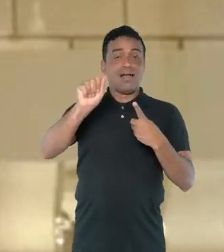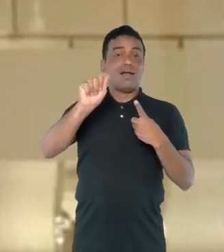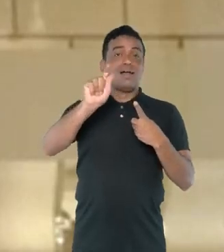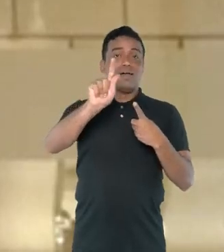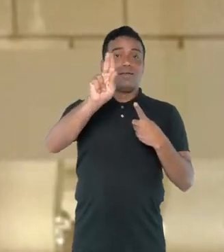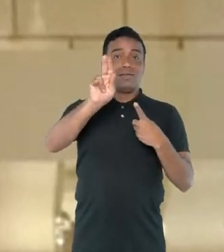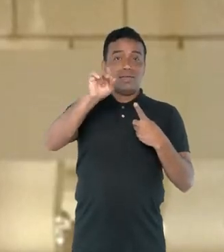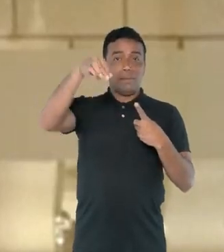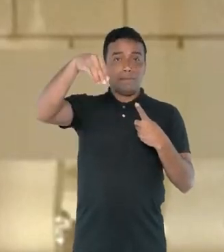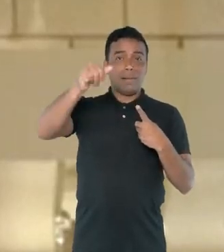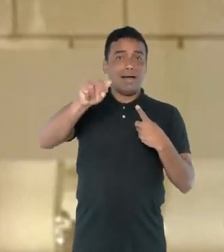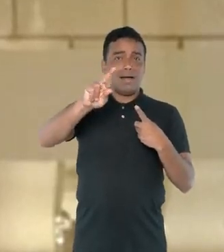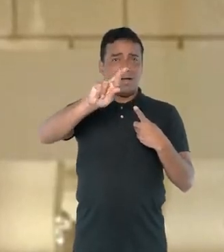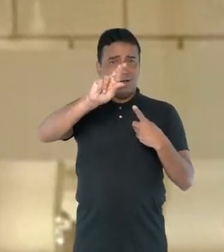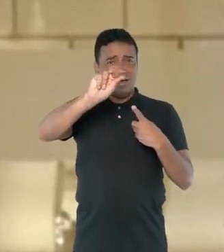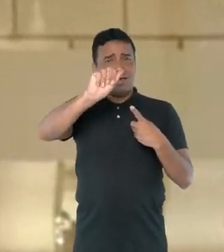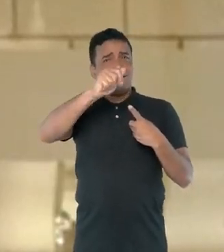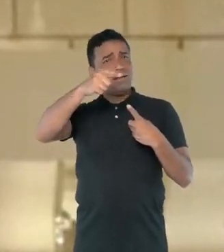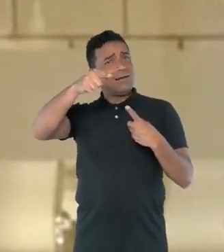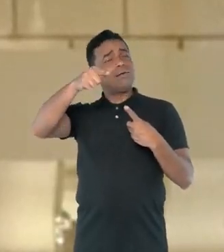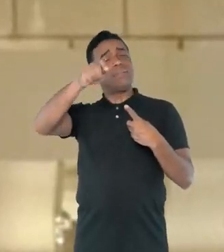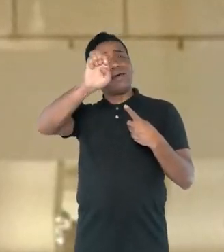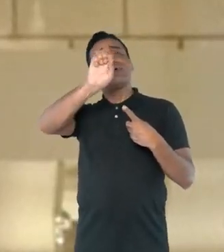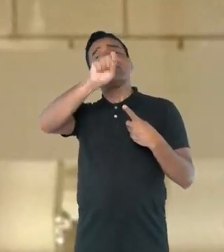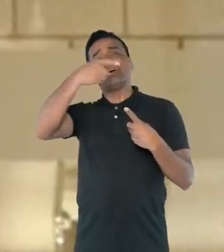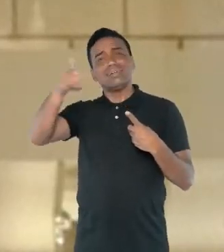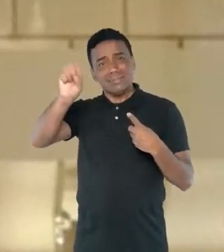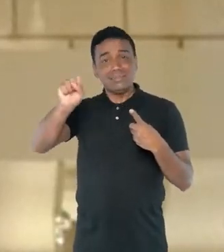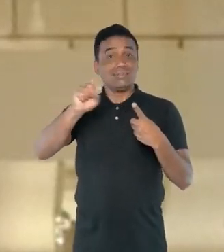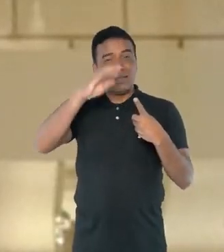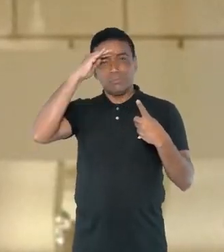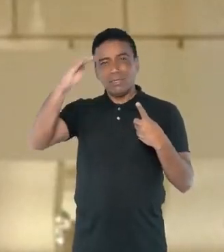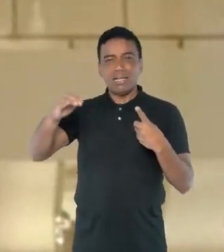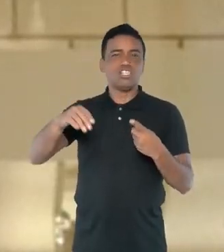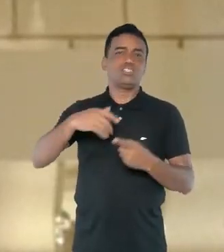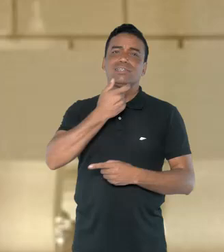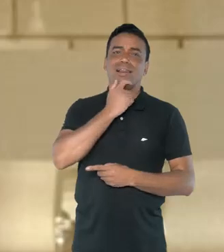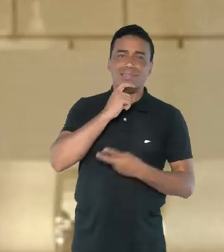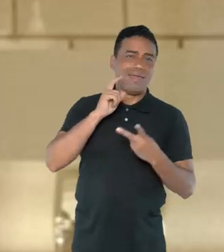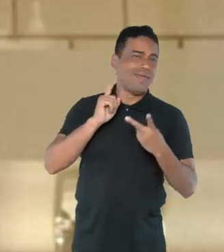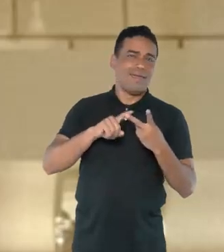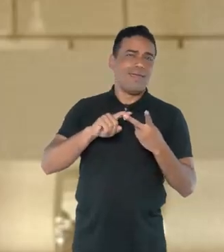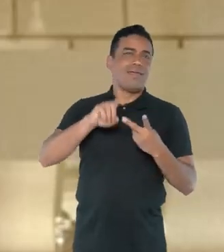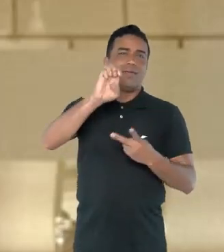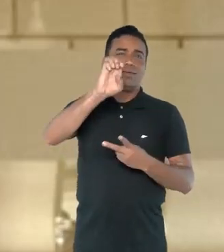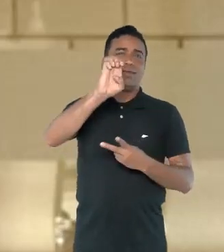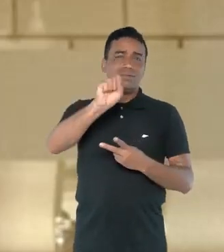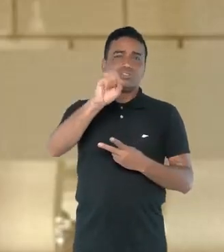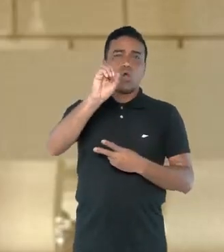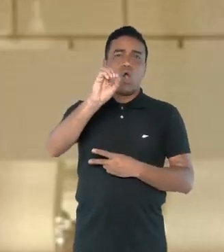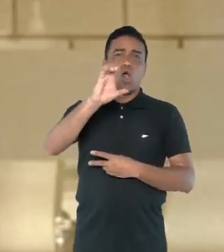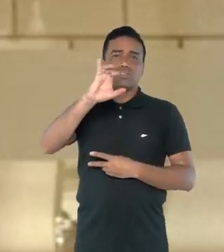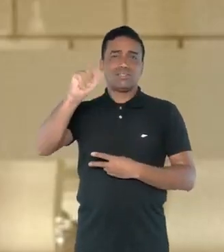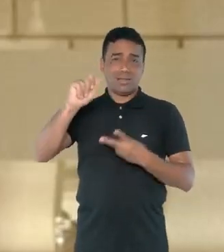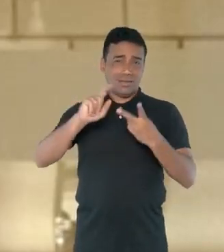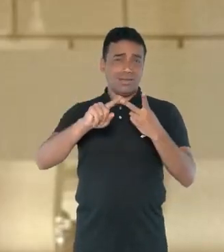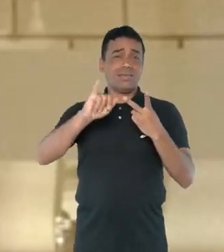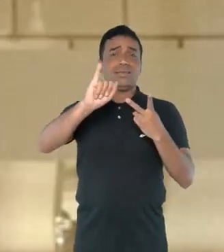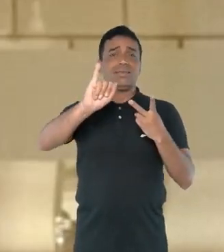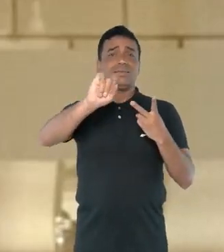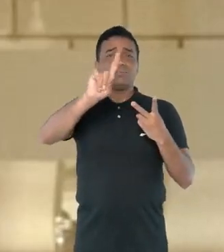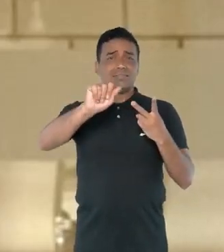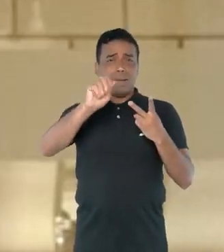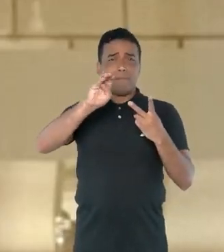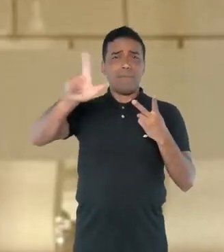inclusive é respeitadíssima na própria Inglaterra e na própria Escócia, né? A Maria Isabel Limonge, que